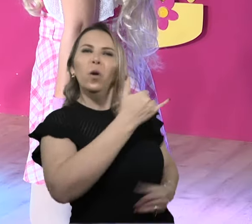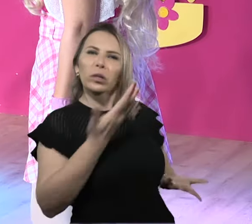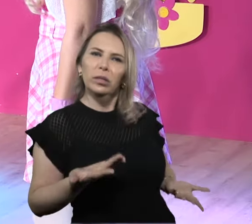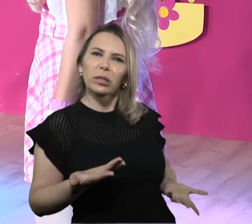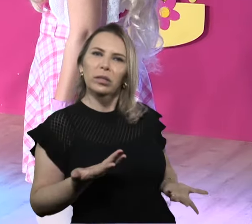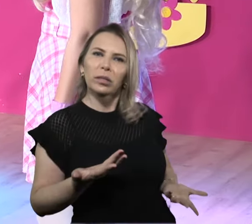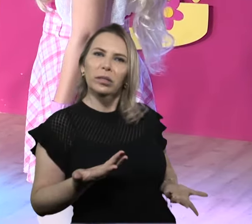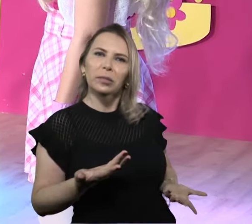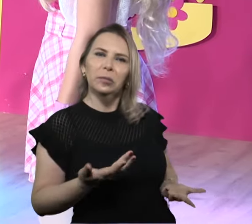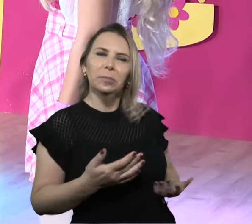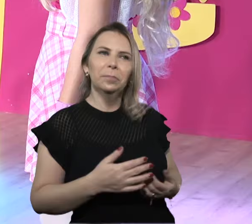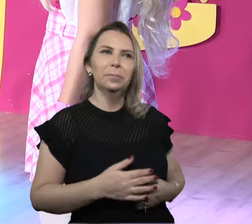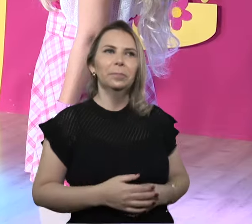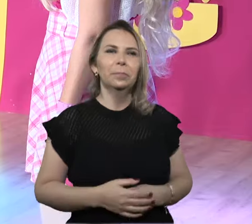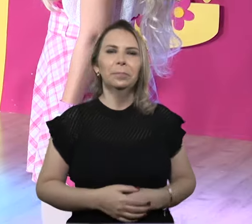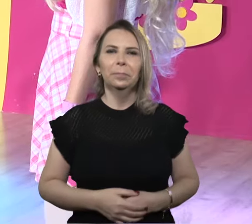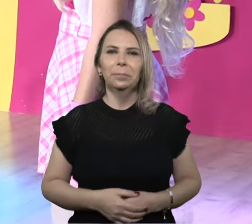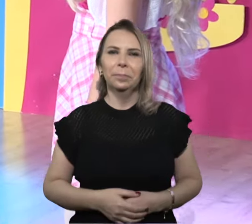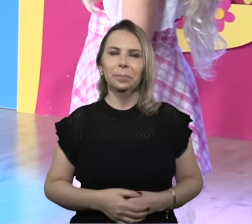contou, hein?